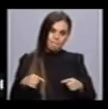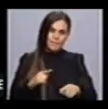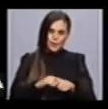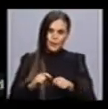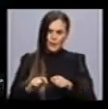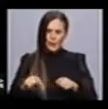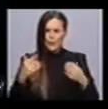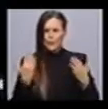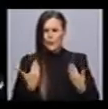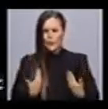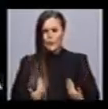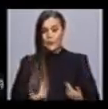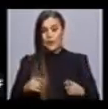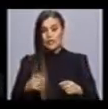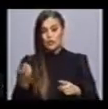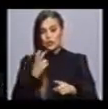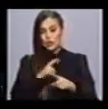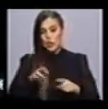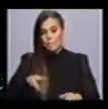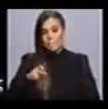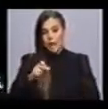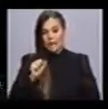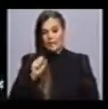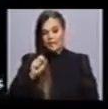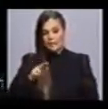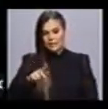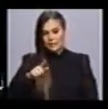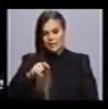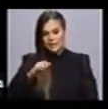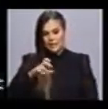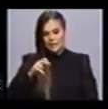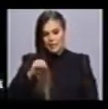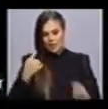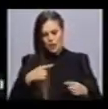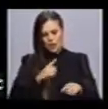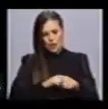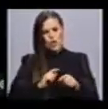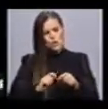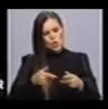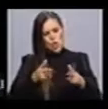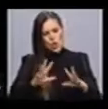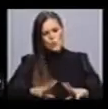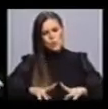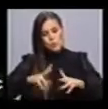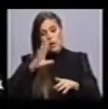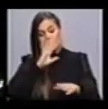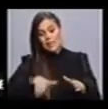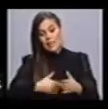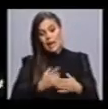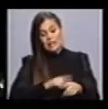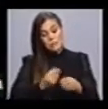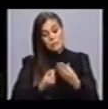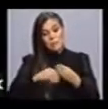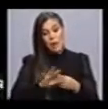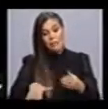pacíficos, estas bandas magnéticas têm muito mais tempo para evoluírem. E, portanto, se derem mais tempo às bandas para evoluírem, elas ficam muito